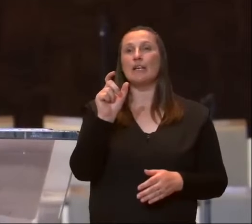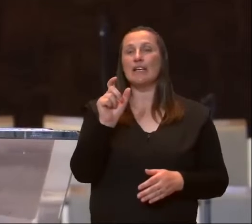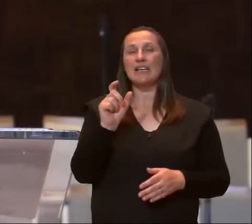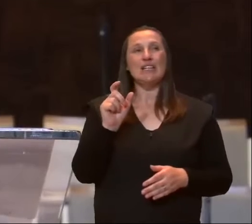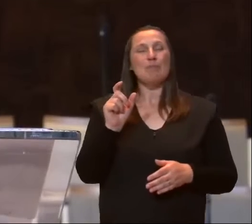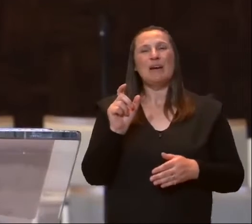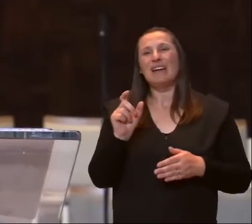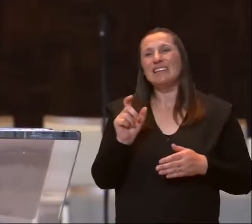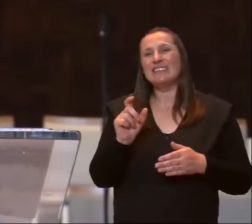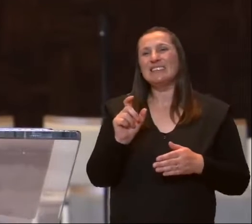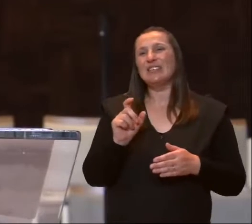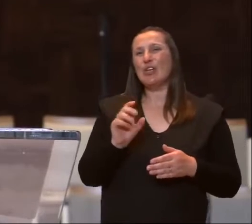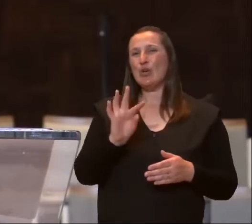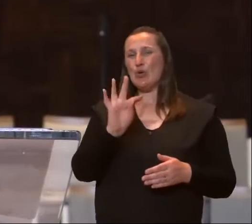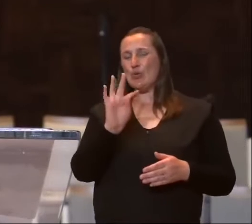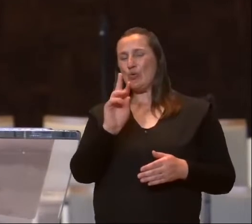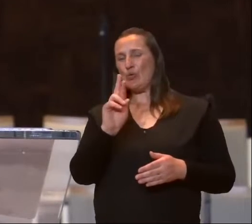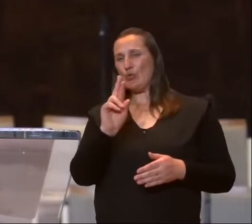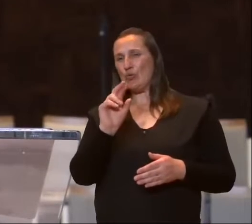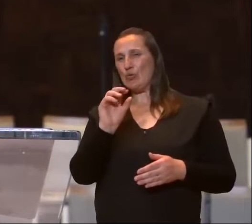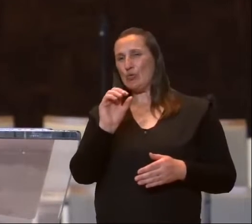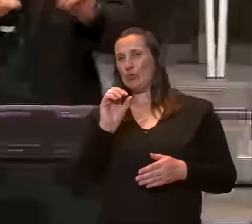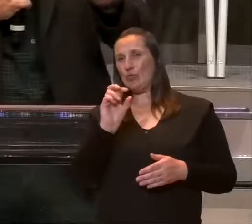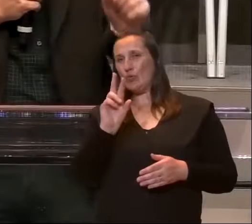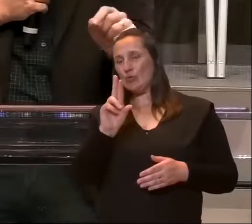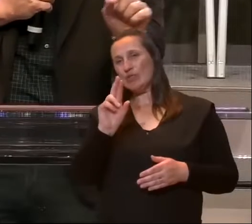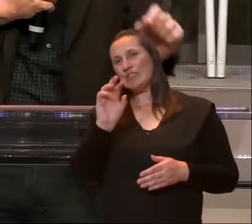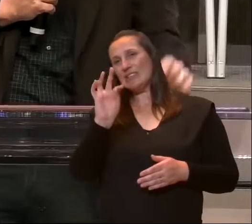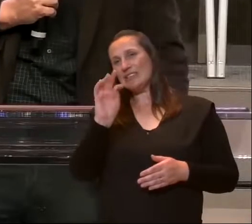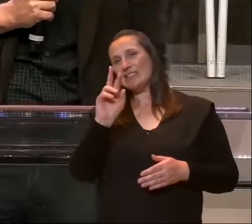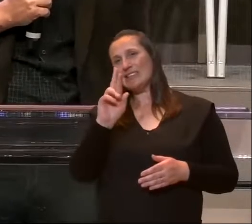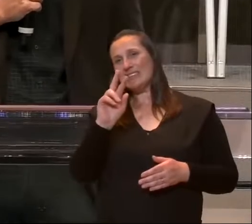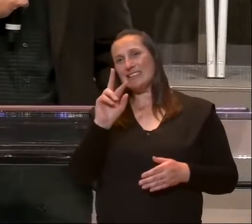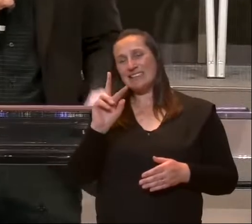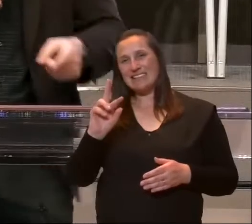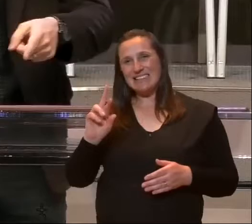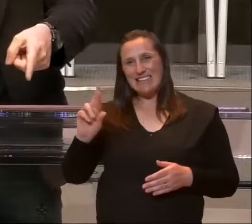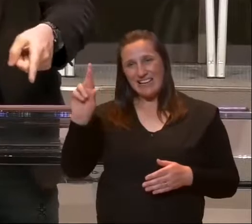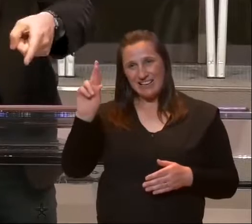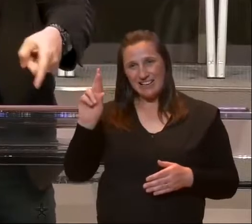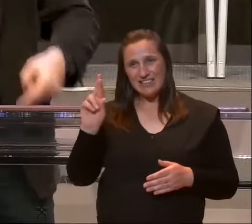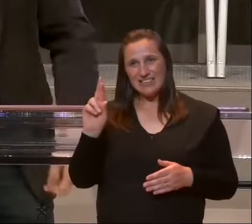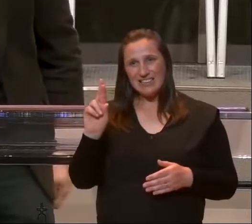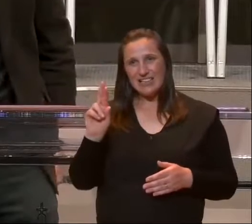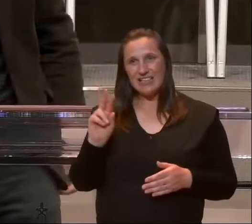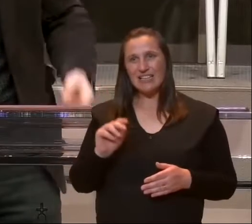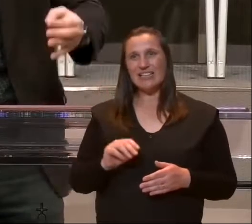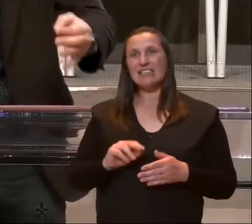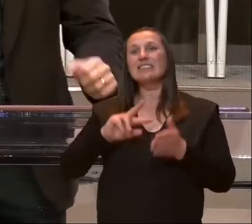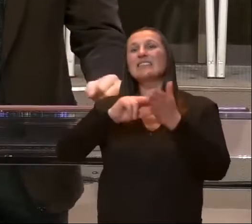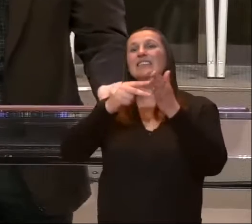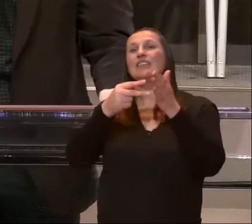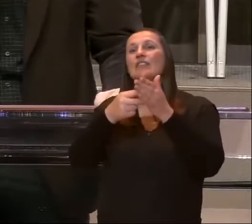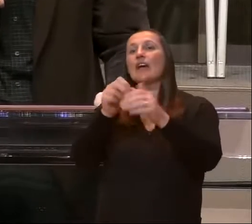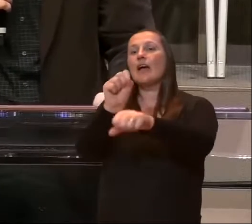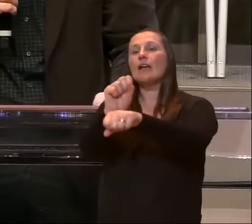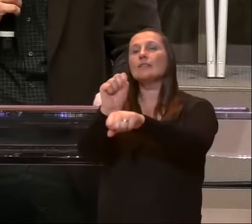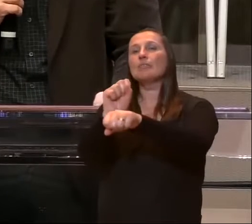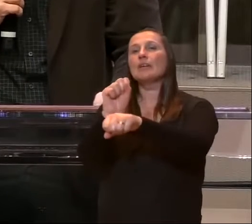Ezequiel. Ezequiel 19, 4 e 5. Vendo a leoa frustrada, a palavra frustrada aqui é